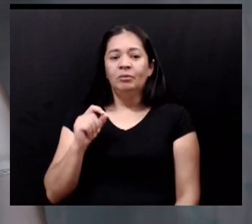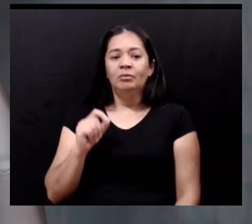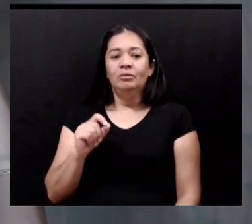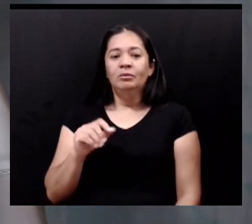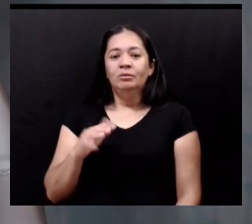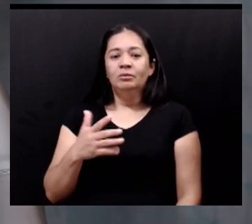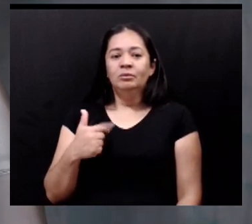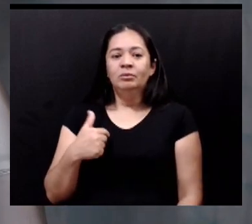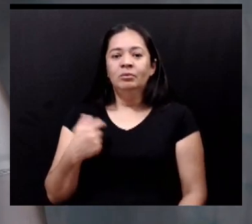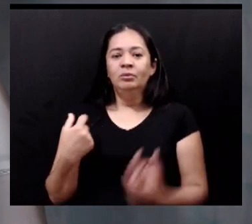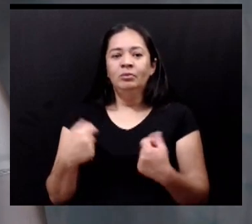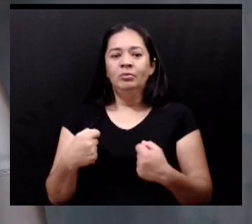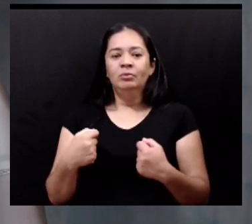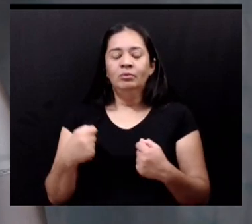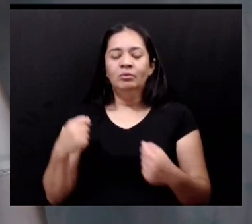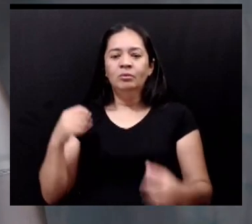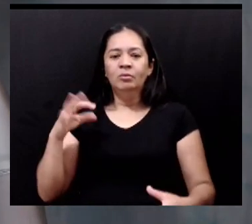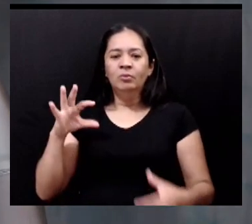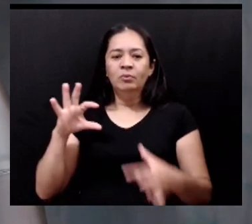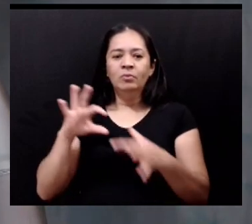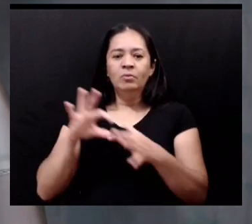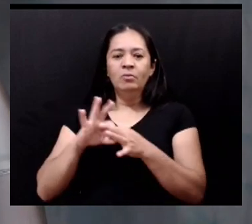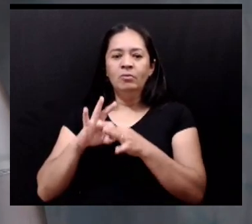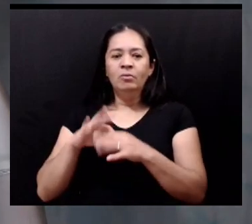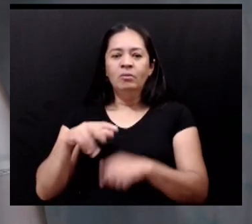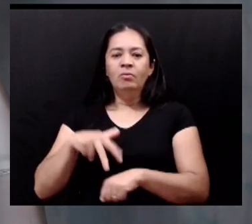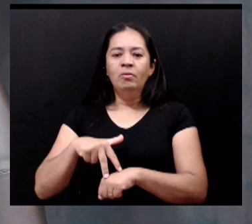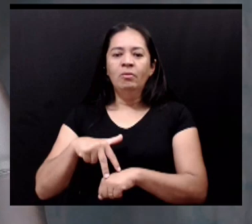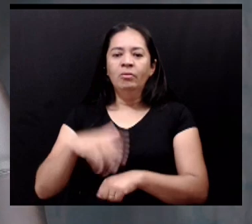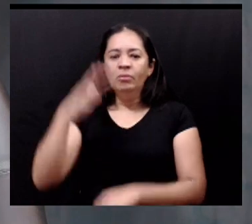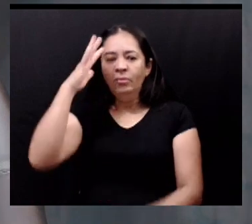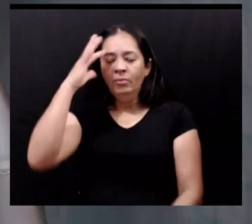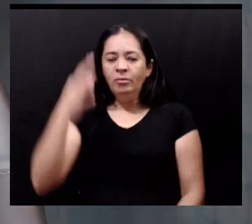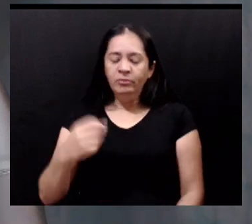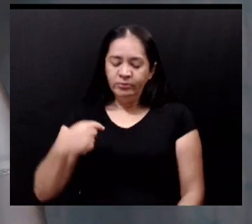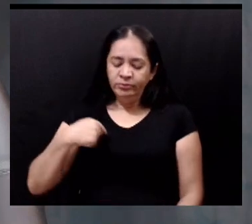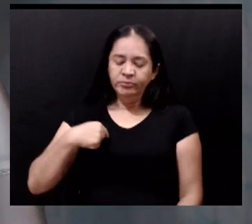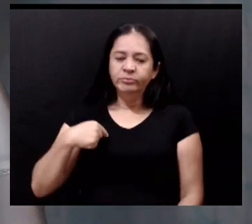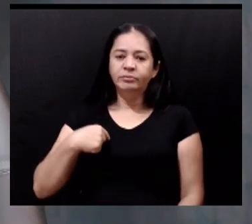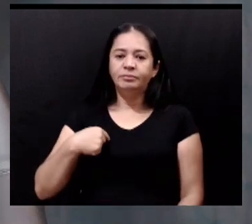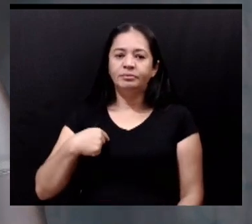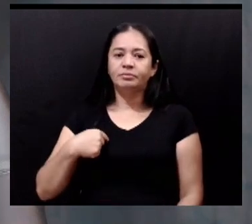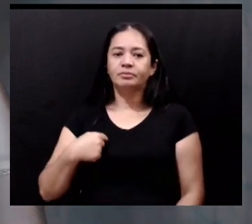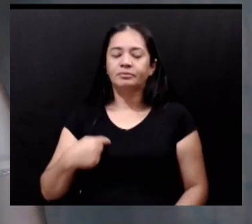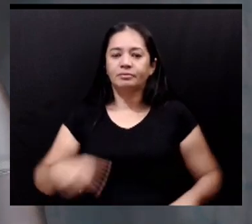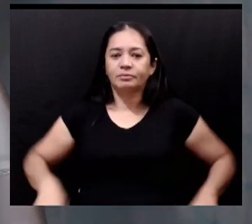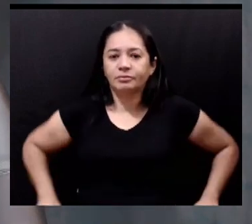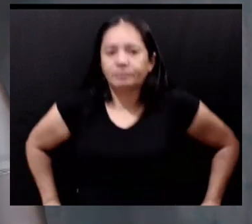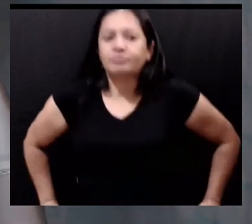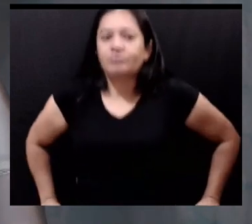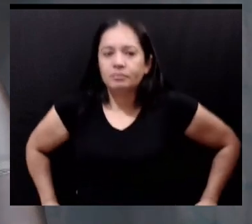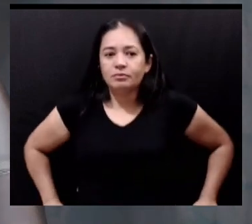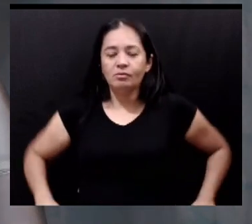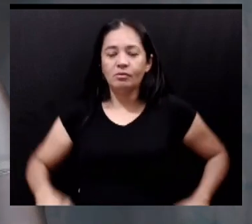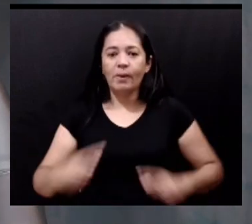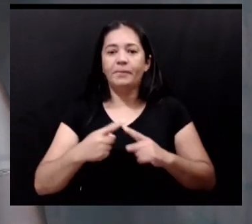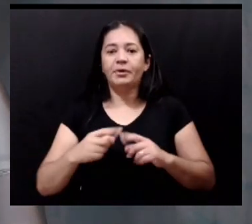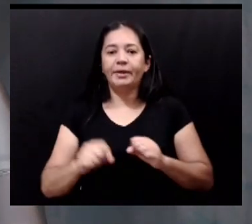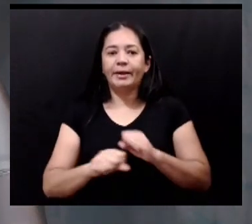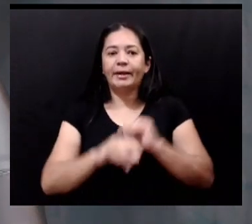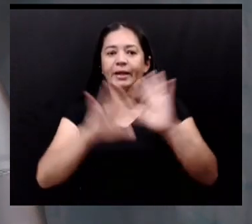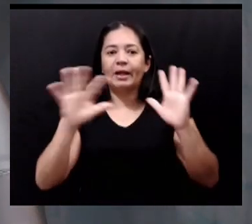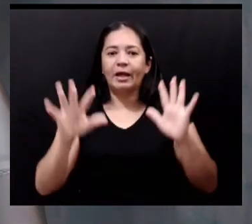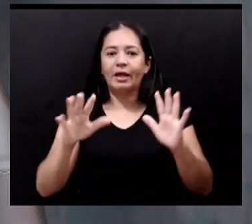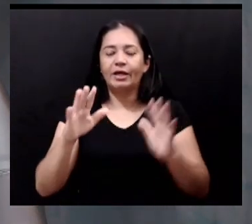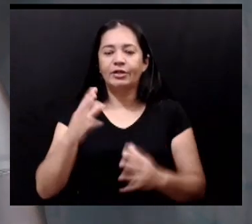ancorada nessa certeza para mim mesma antes disso. Porque, claro, que eu vou querer que o outro compreenda e que me